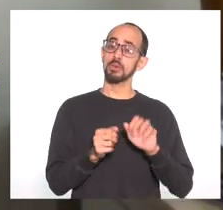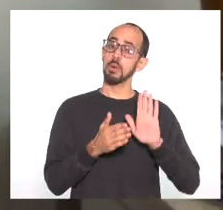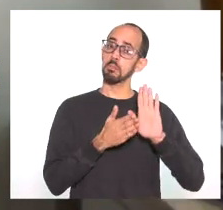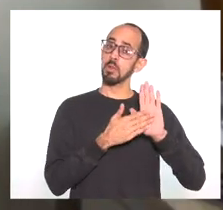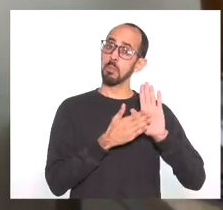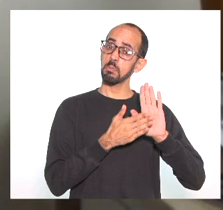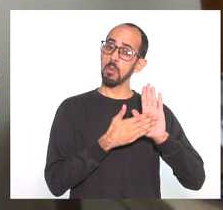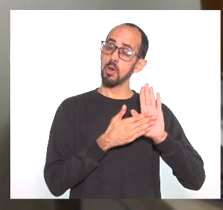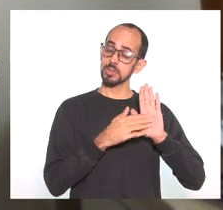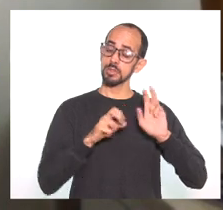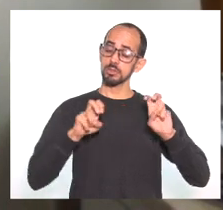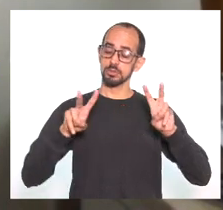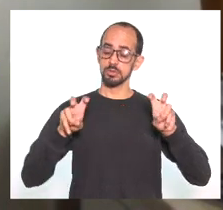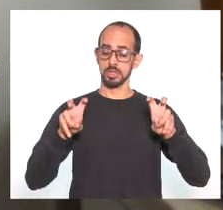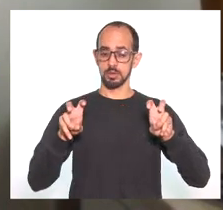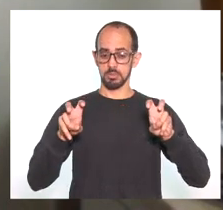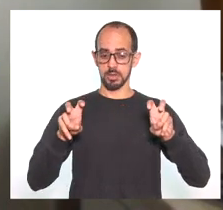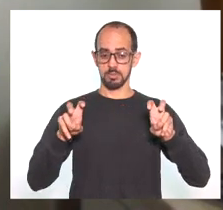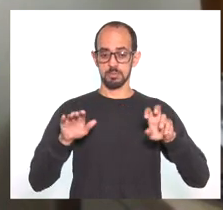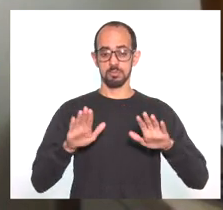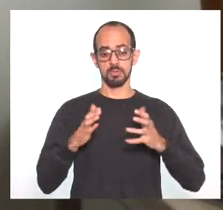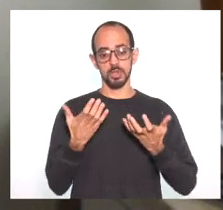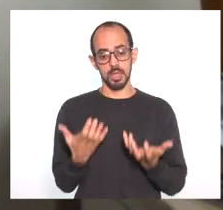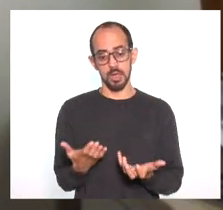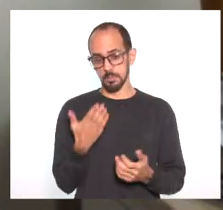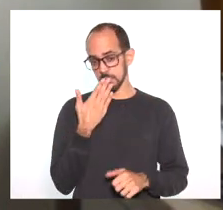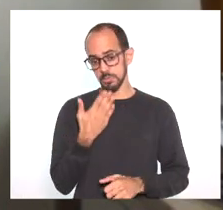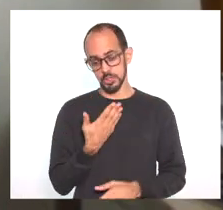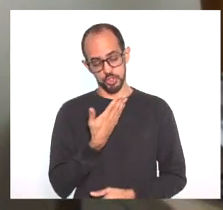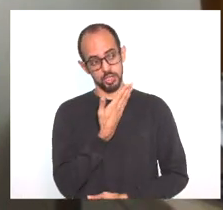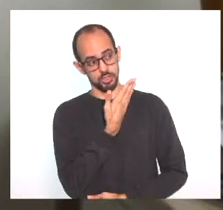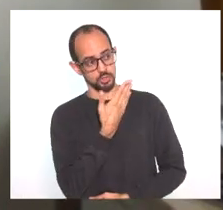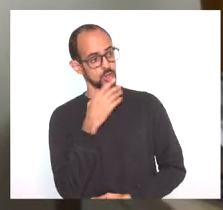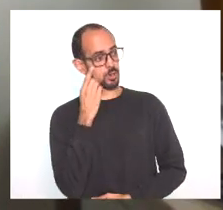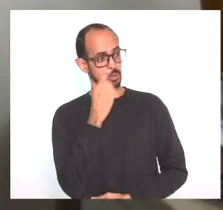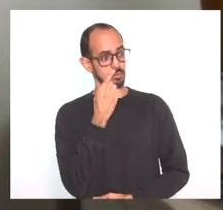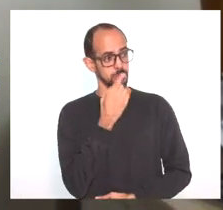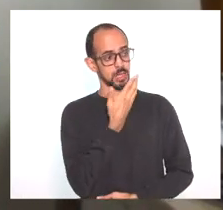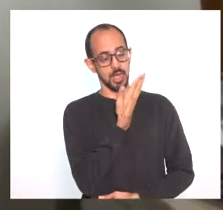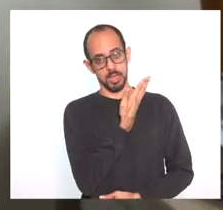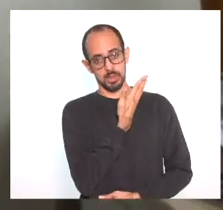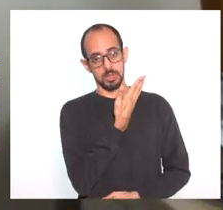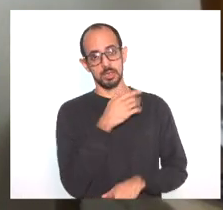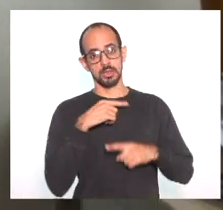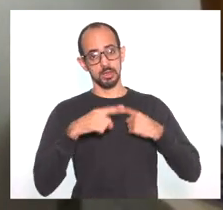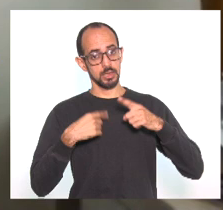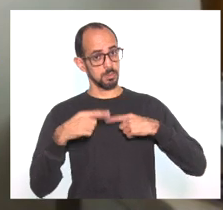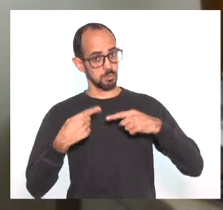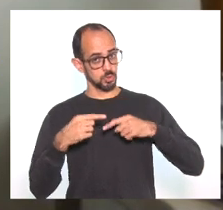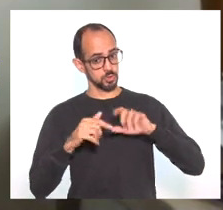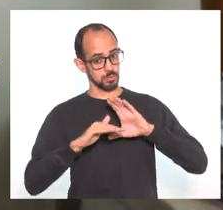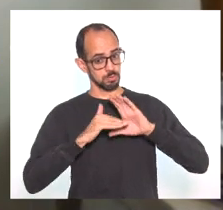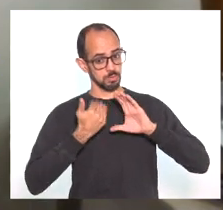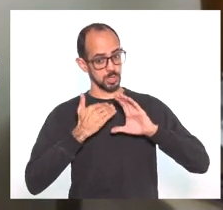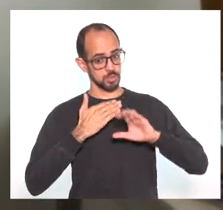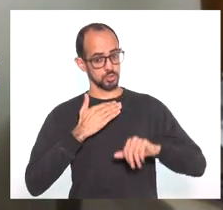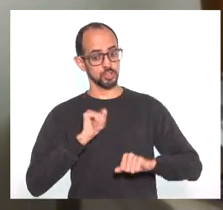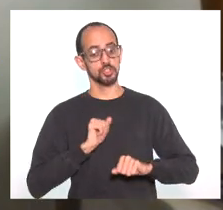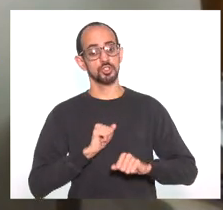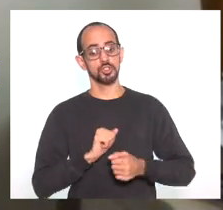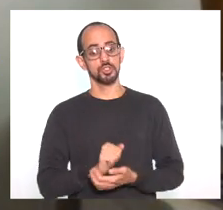sugestiva sobre esse tema. Então, eu queria pedir à Vossa Excelência que, posteriormente, encaminhe essa